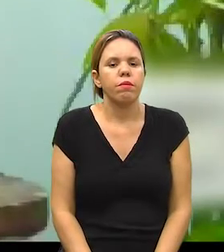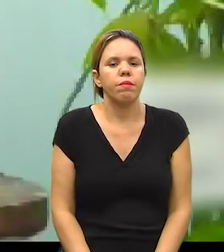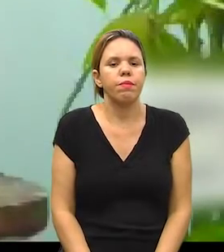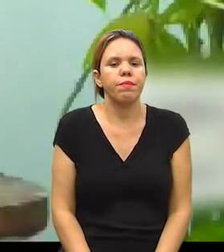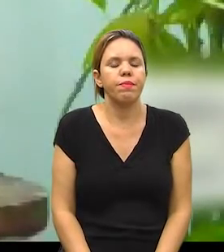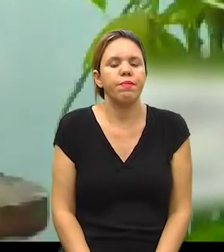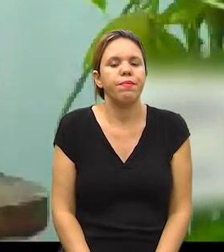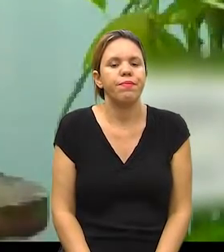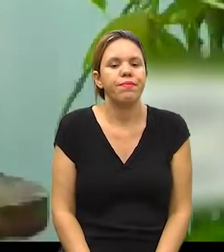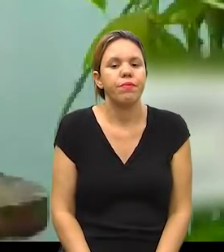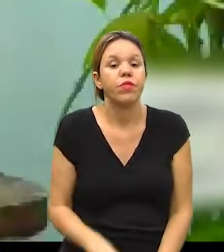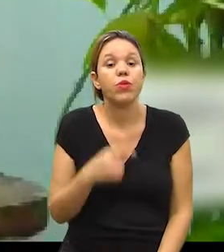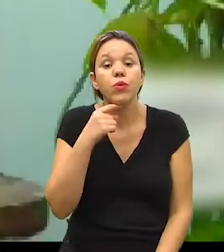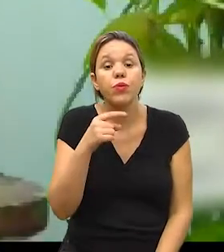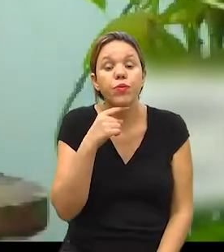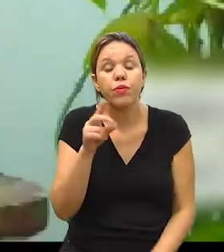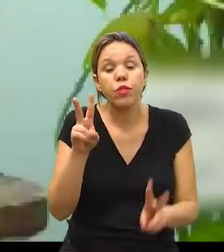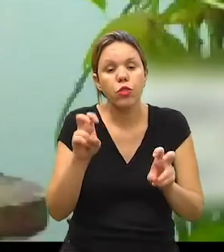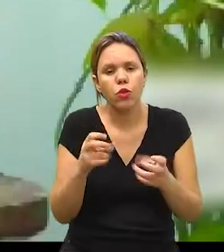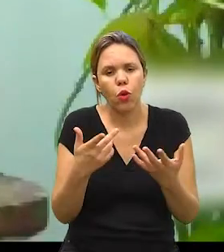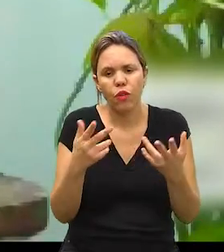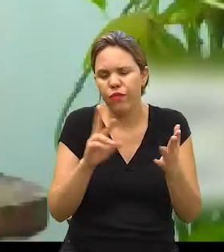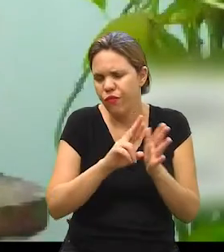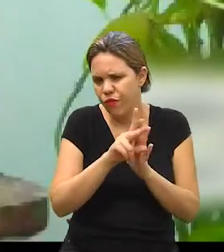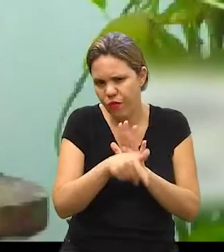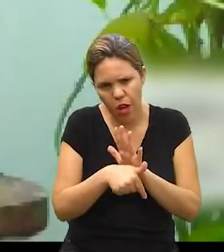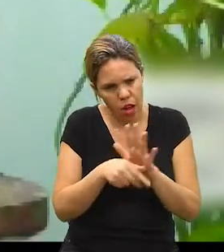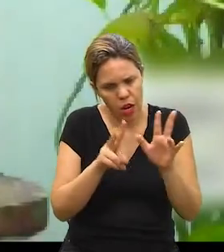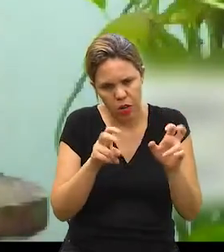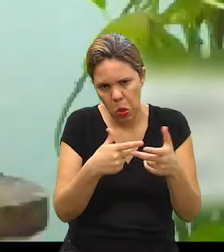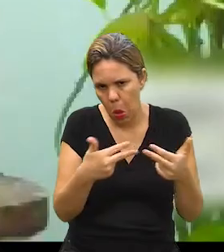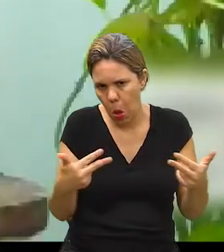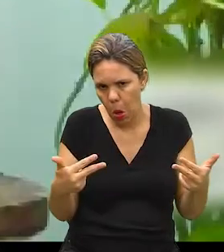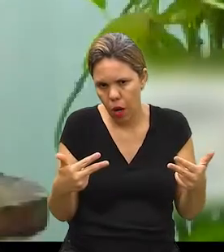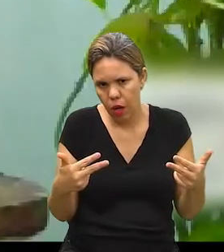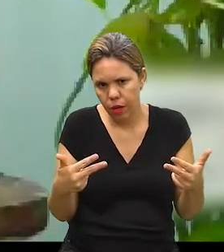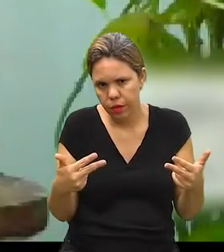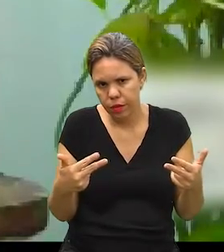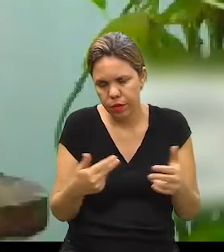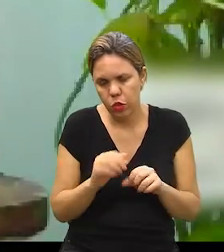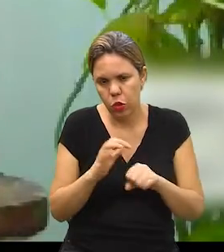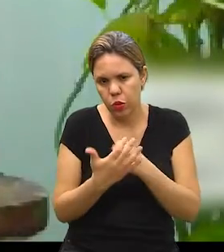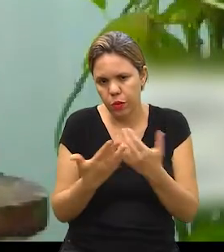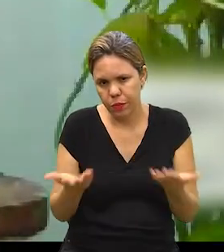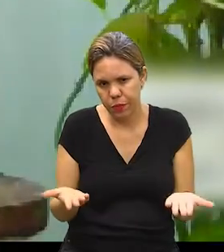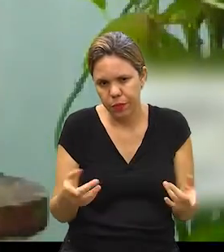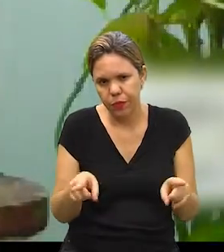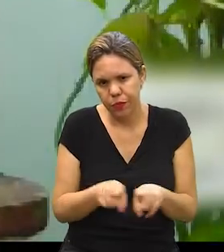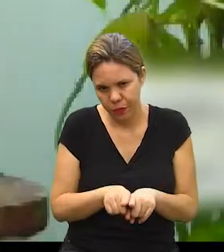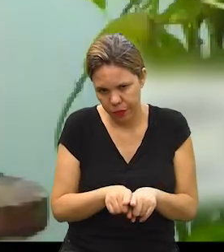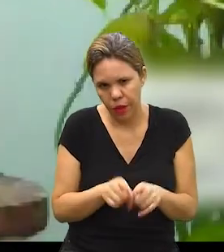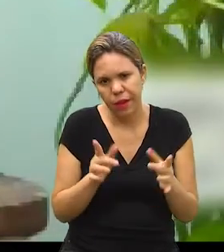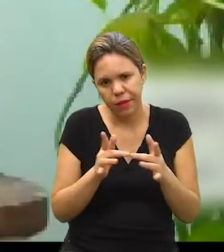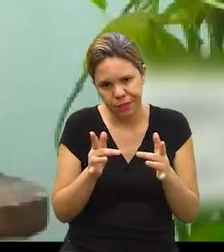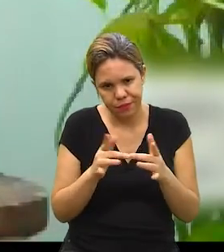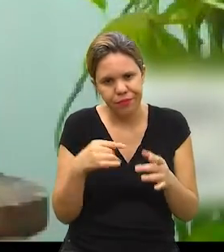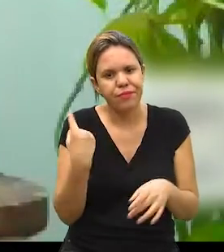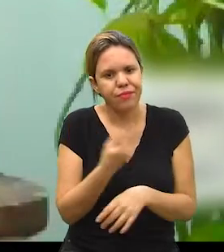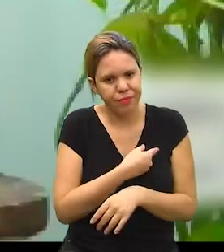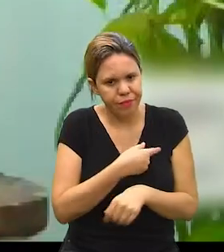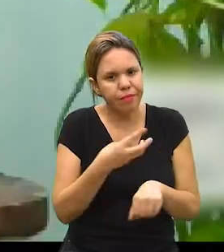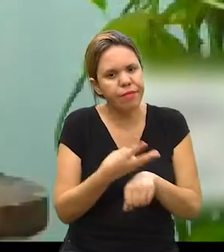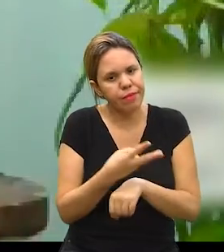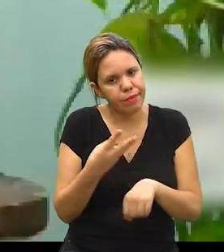desenvolvimentosocial.gov.br. Dúvidas sobre esse ou outro assunto, até mesmo pelo coronavírus, você pode entrar em contato